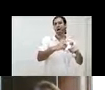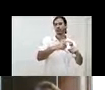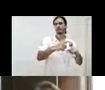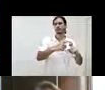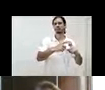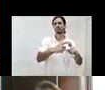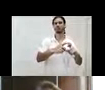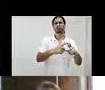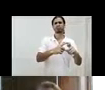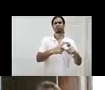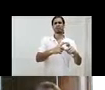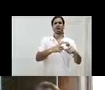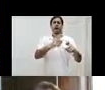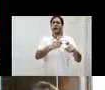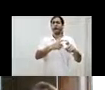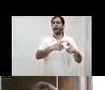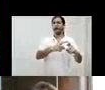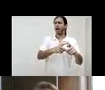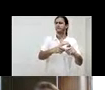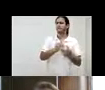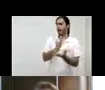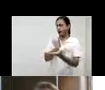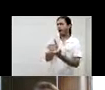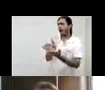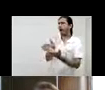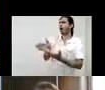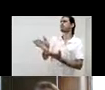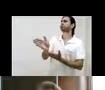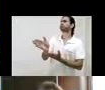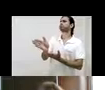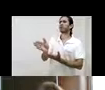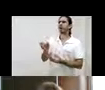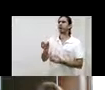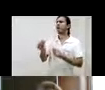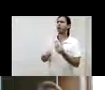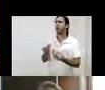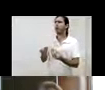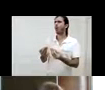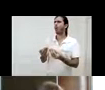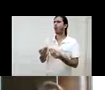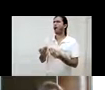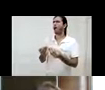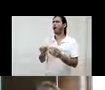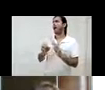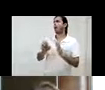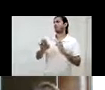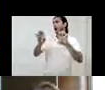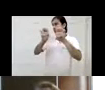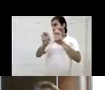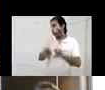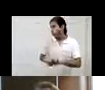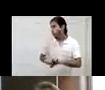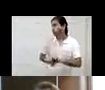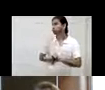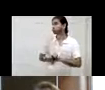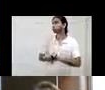de pesquisa, de pesquisa com seres humanos. E as ciências humanas estão aí reivindicando um